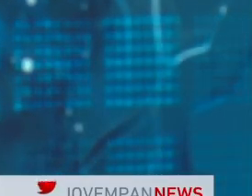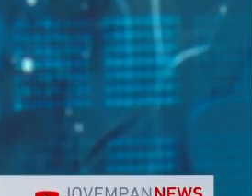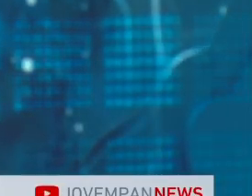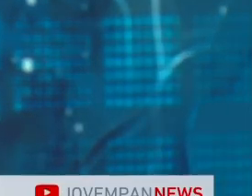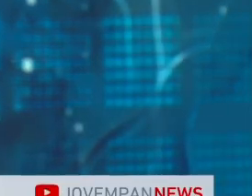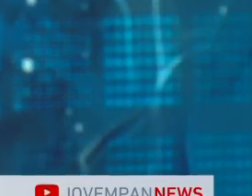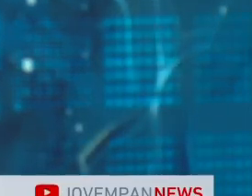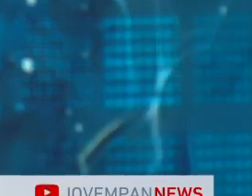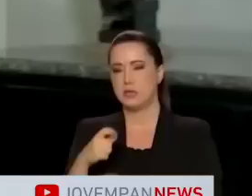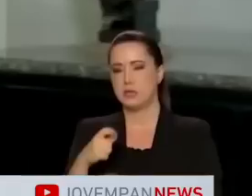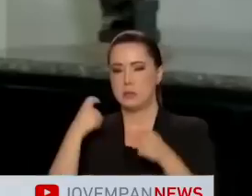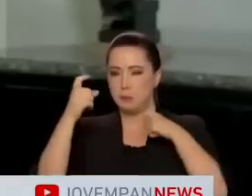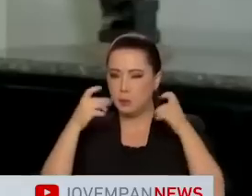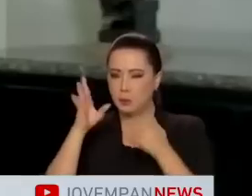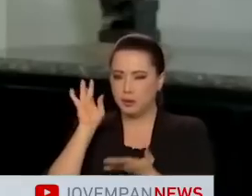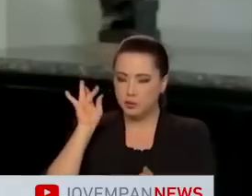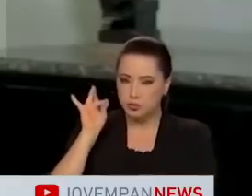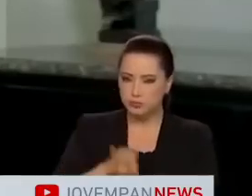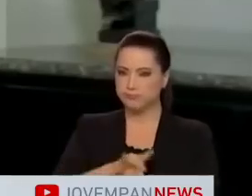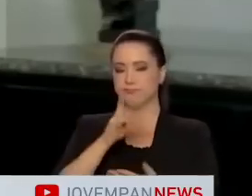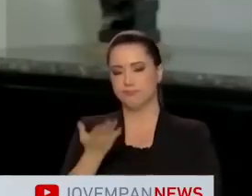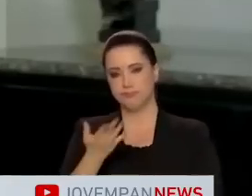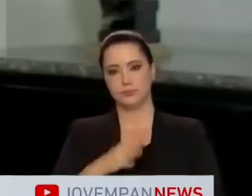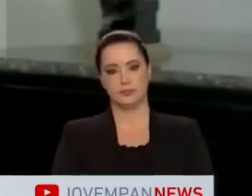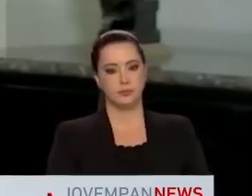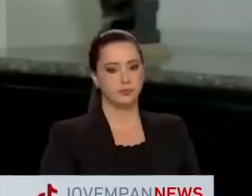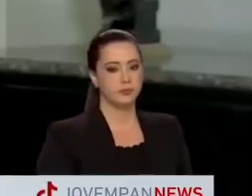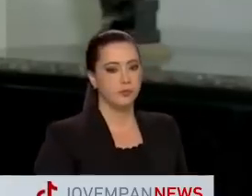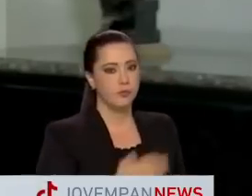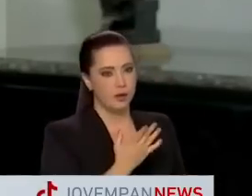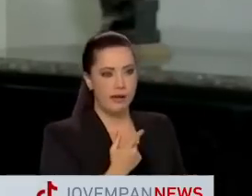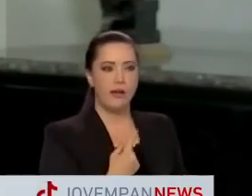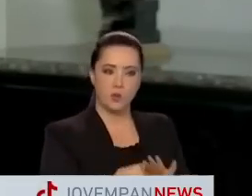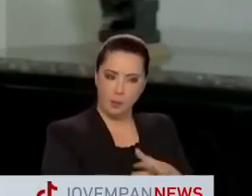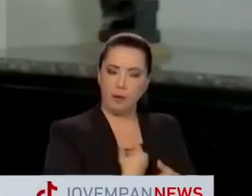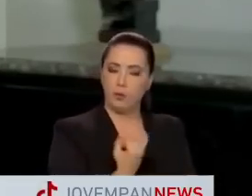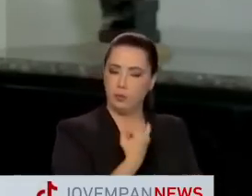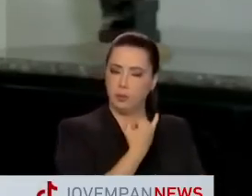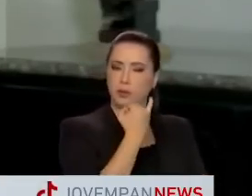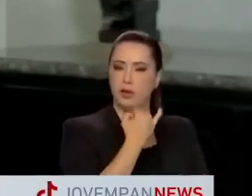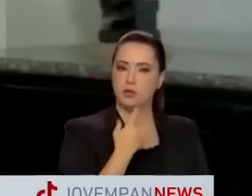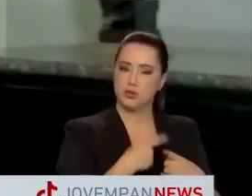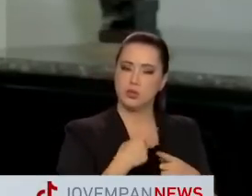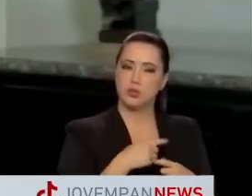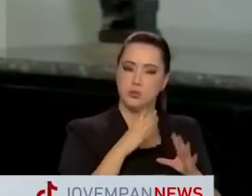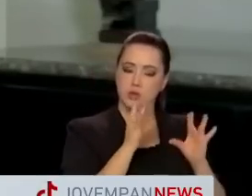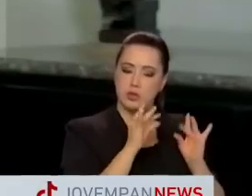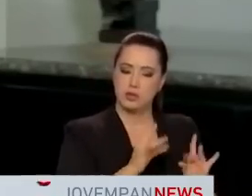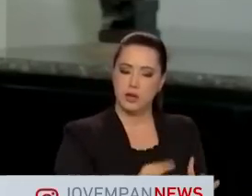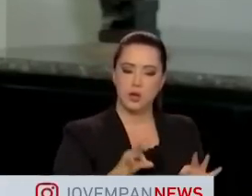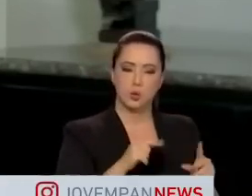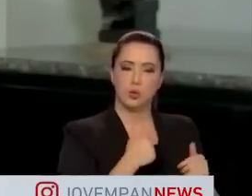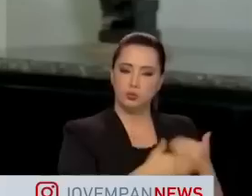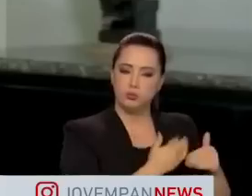de Yasmin Costa. O comando do Exército decidiu manter em sigilo o processo que apura a participação